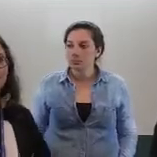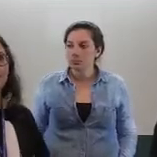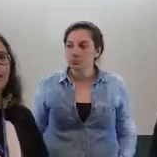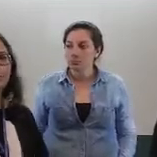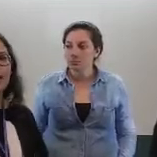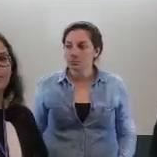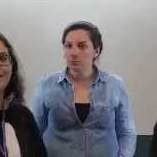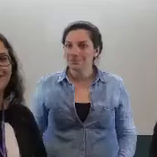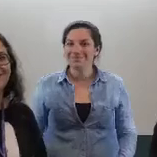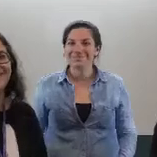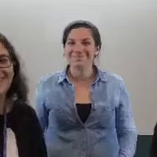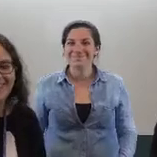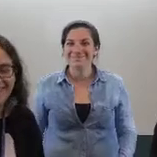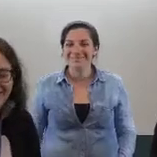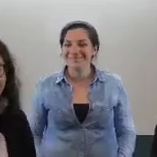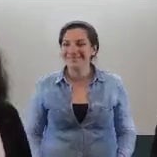Apêndice, eu tenho.